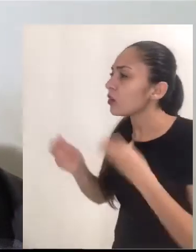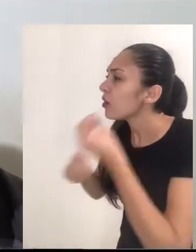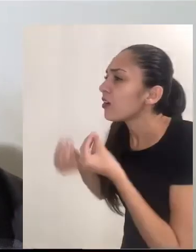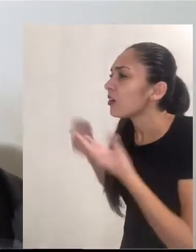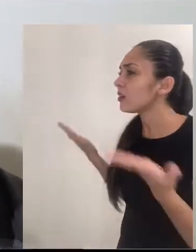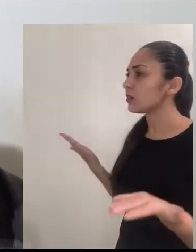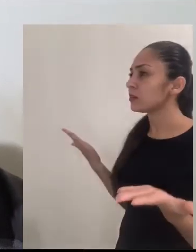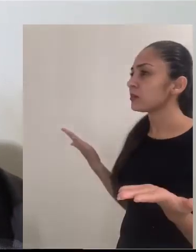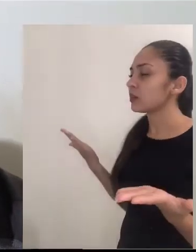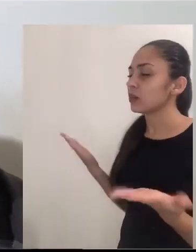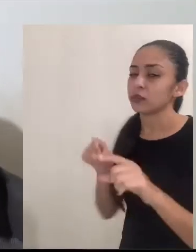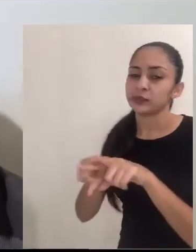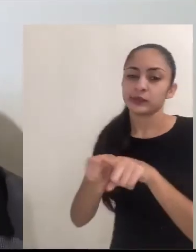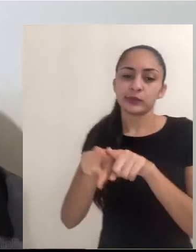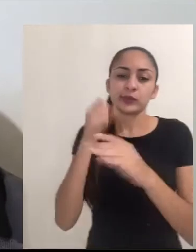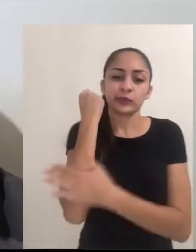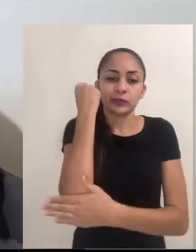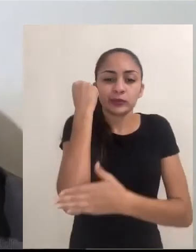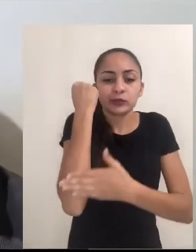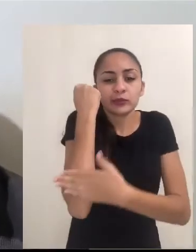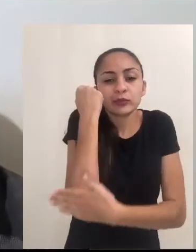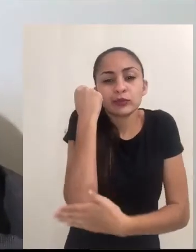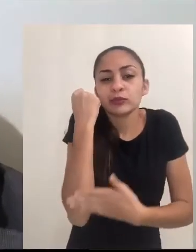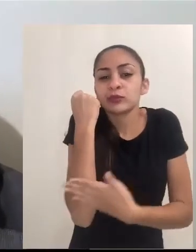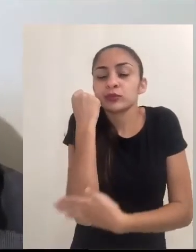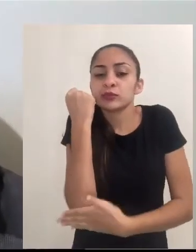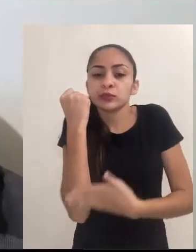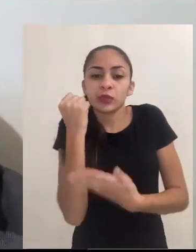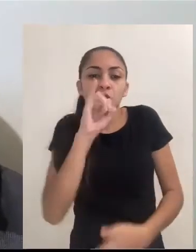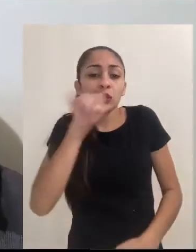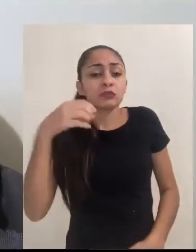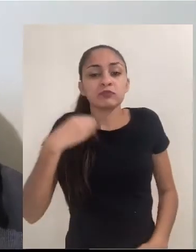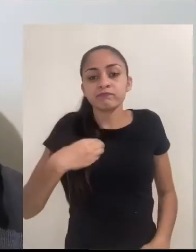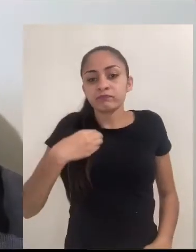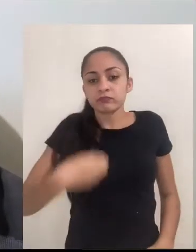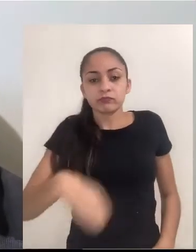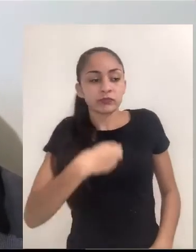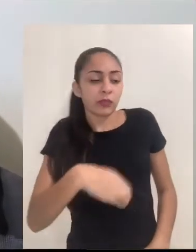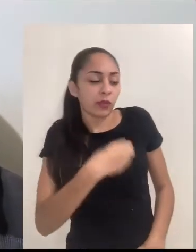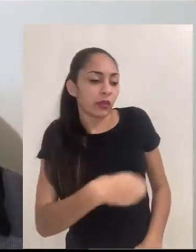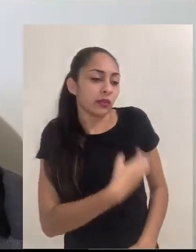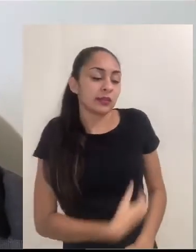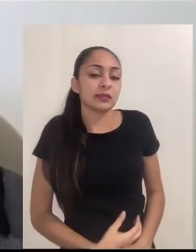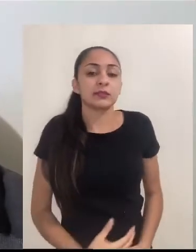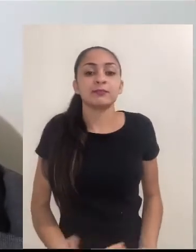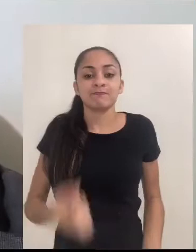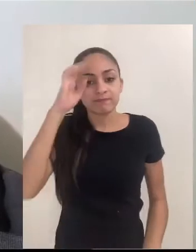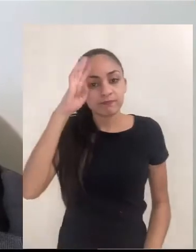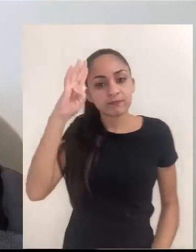no entanto, considerava o caso consigo mesmo. Eu quero falar hoje com você sobre algo que a gente pouco